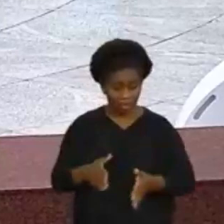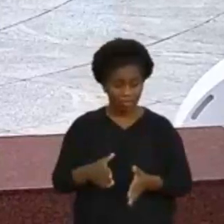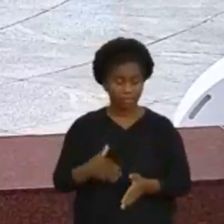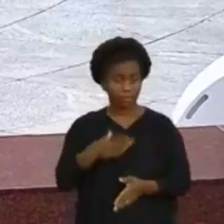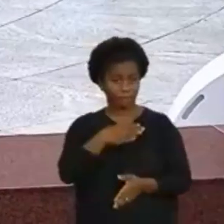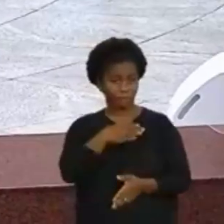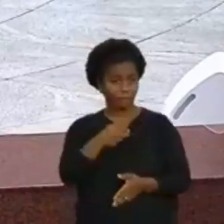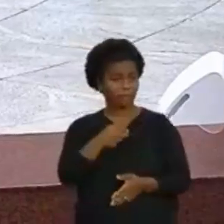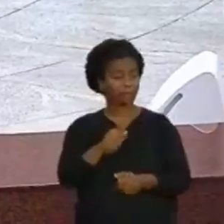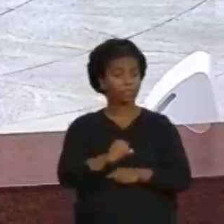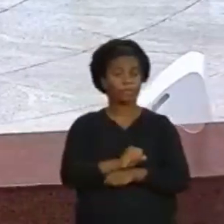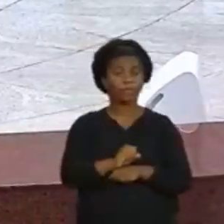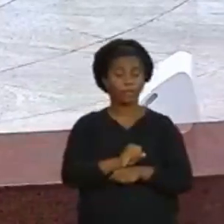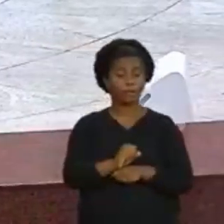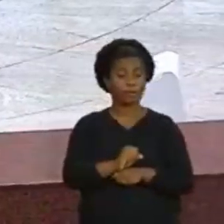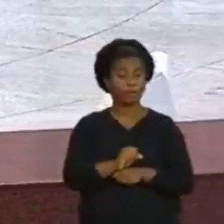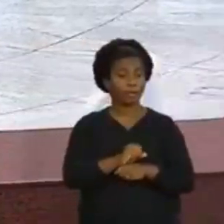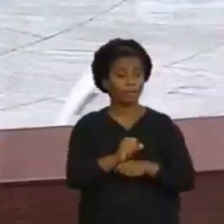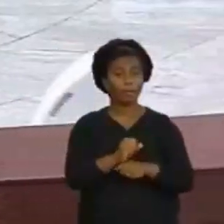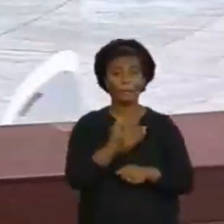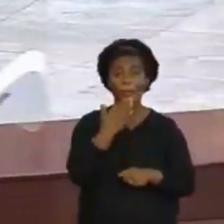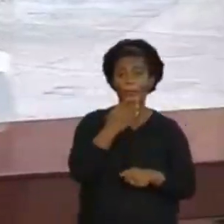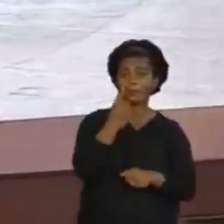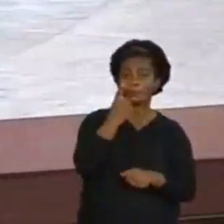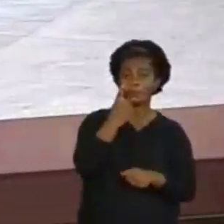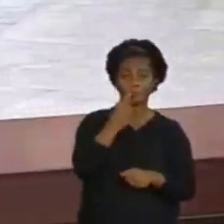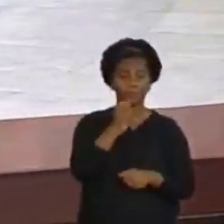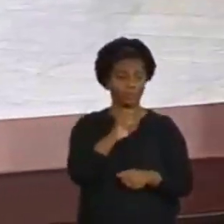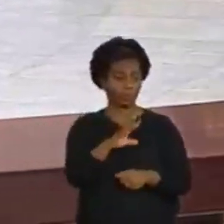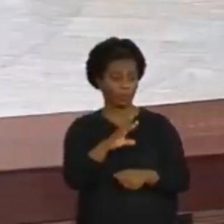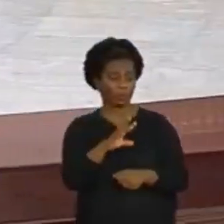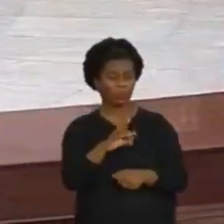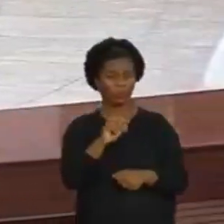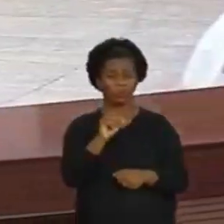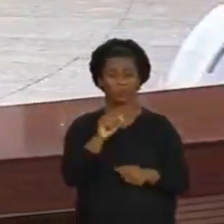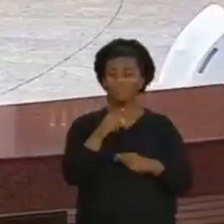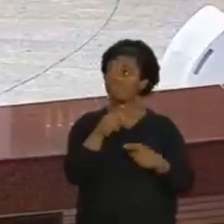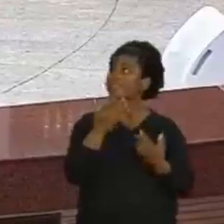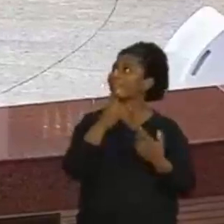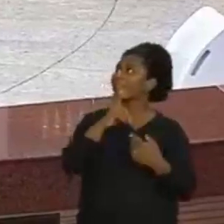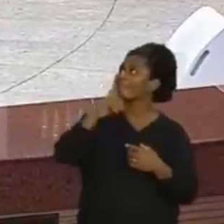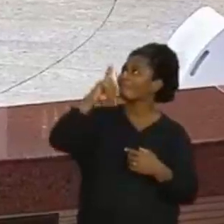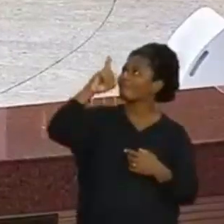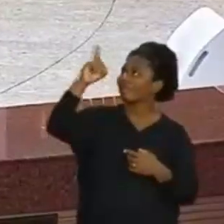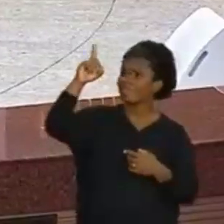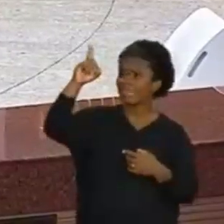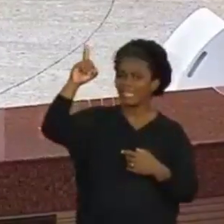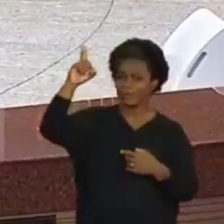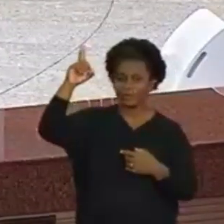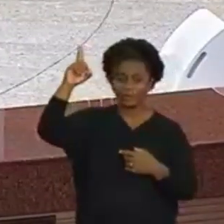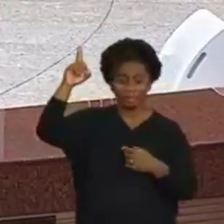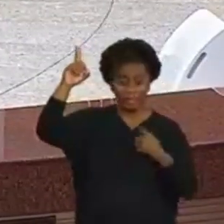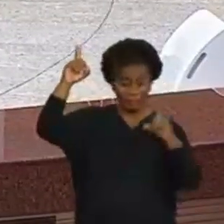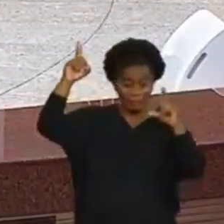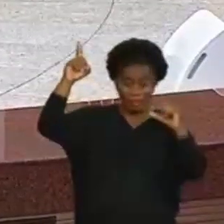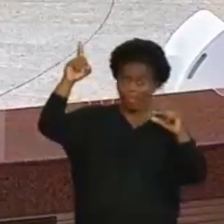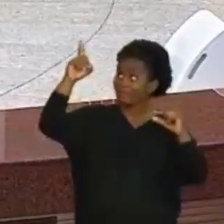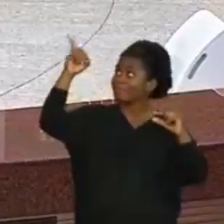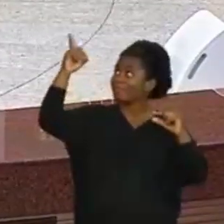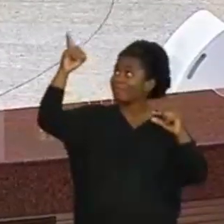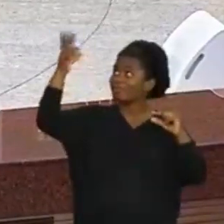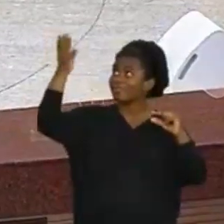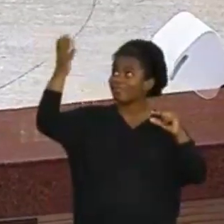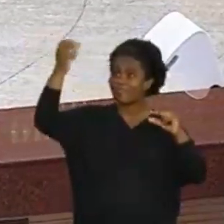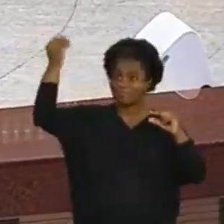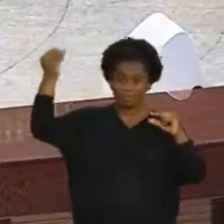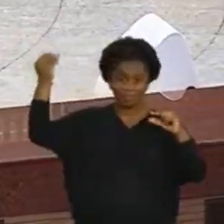só. O que você quer de Deus é pequeno diante do que ele quer dar. O que, que